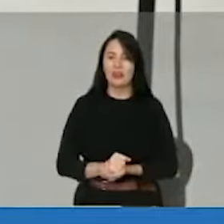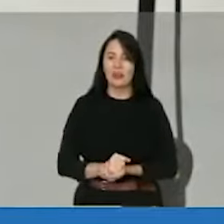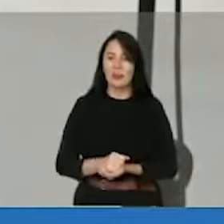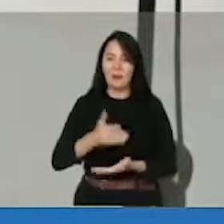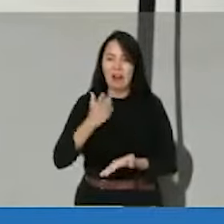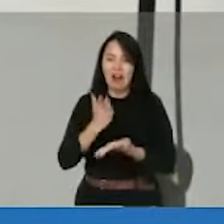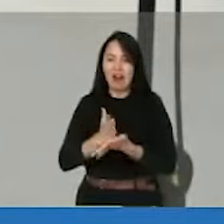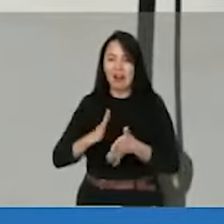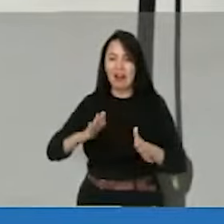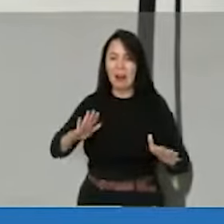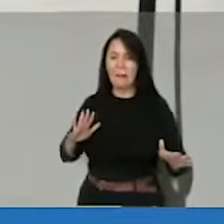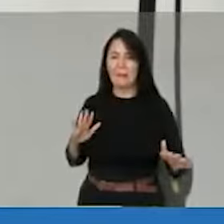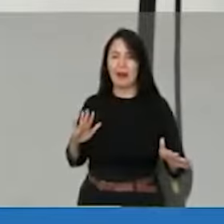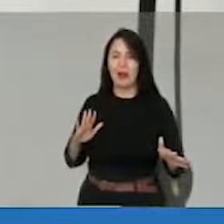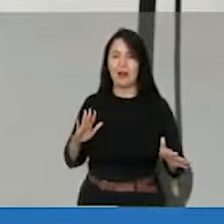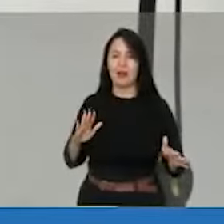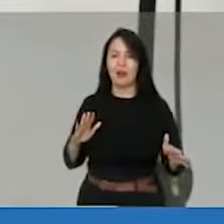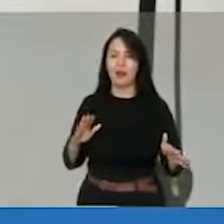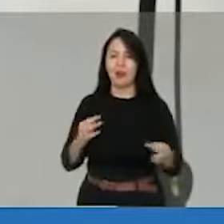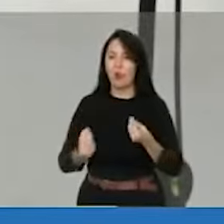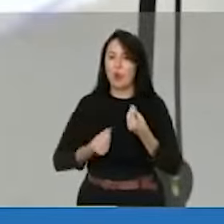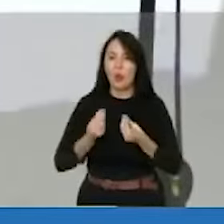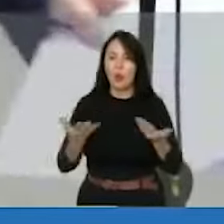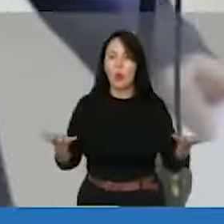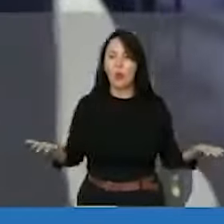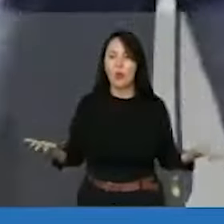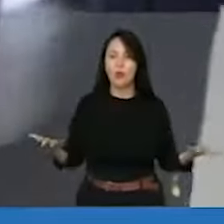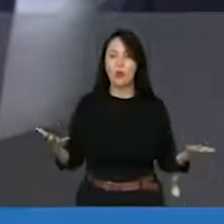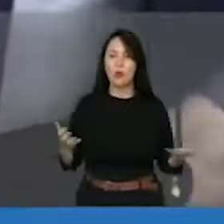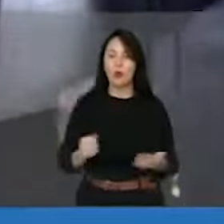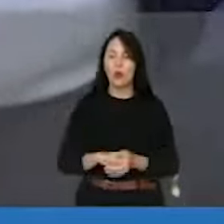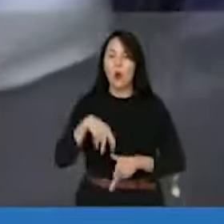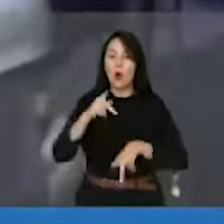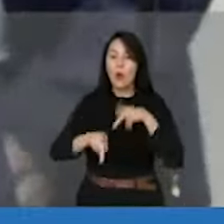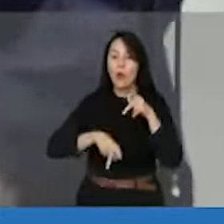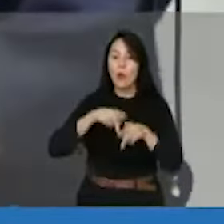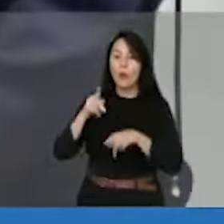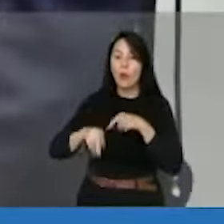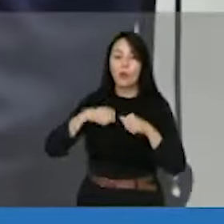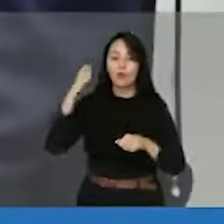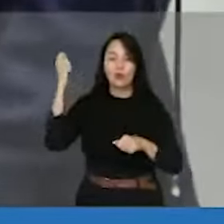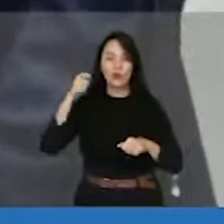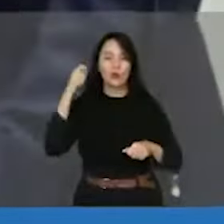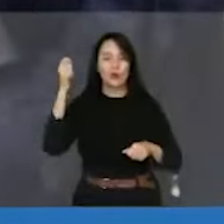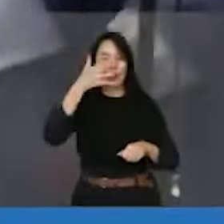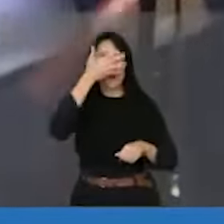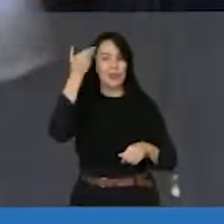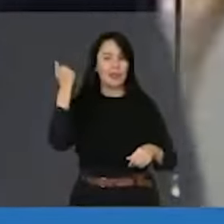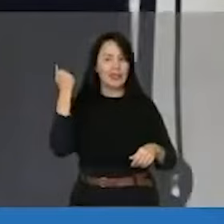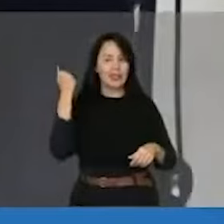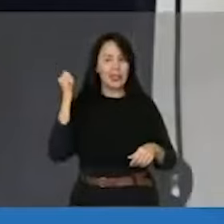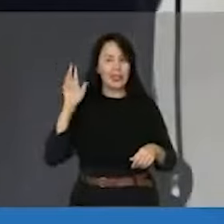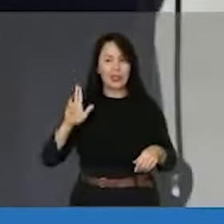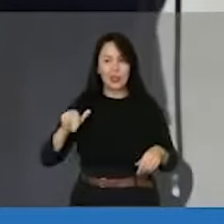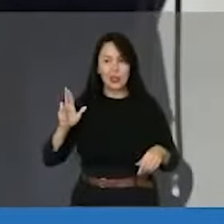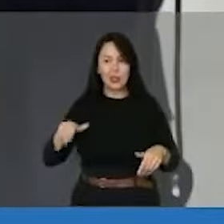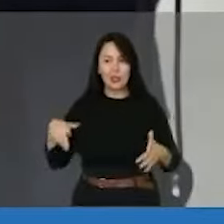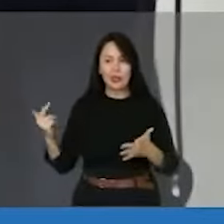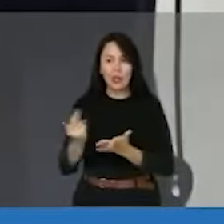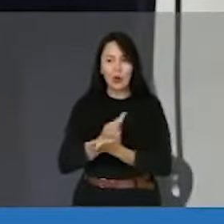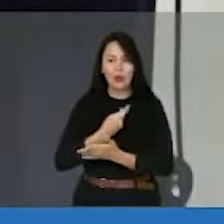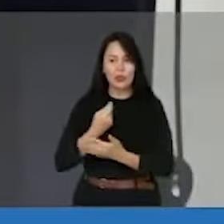obstruir. Obstruir. É preciso que o povo do Rio Grande do Sul não esqueça o que está acontecendo nessa sessão. Eles